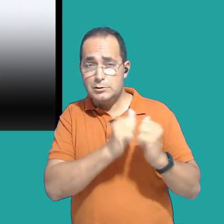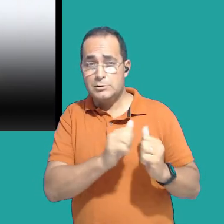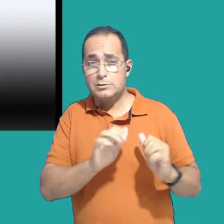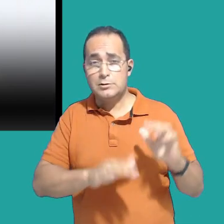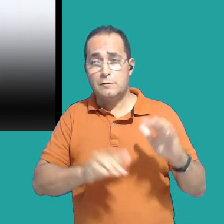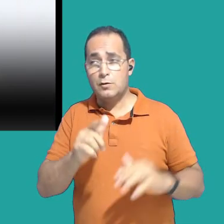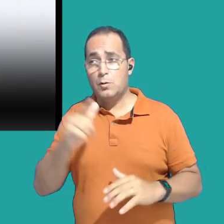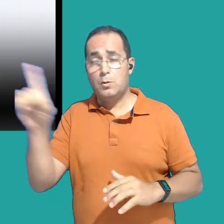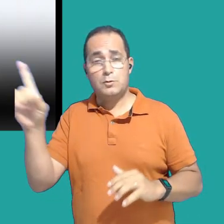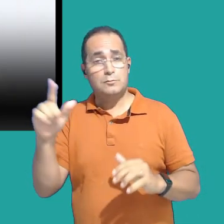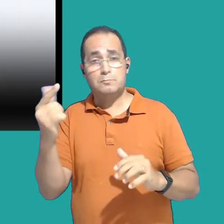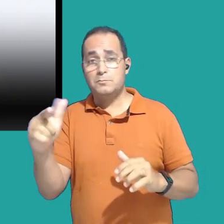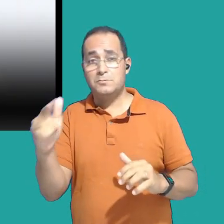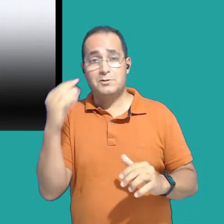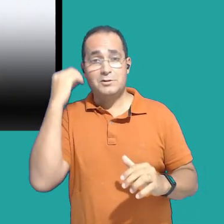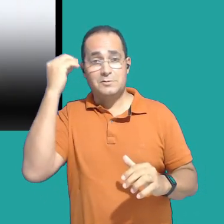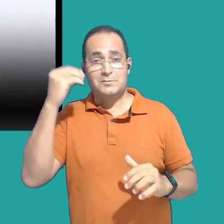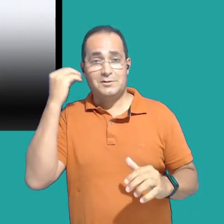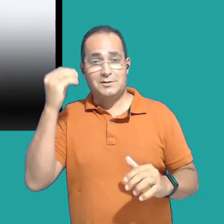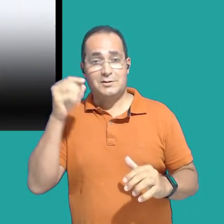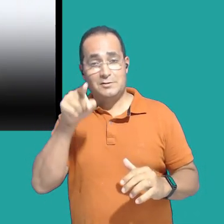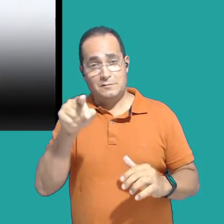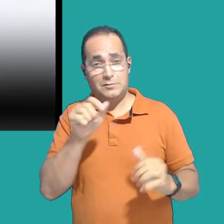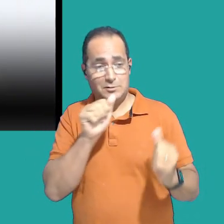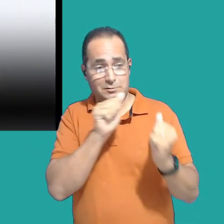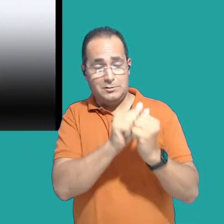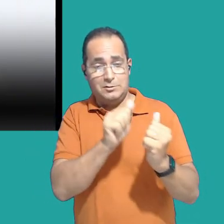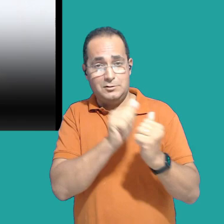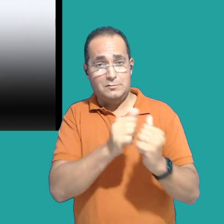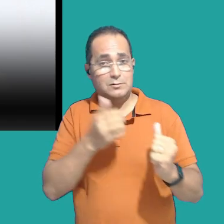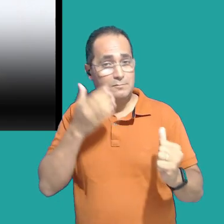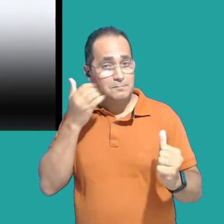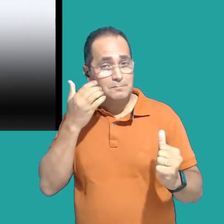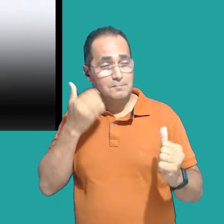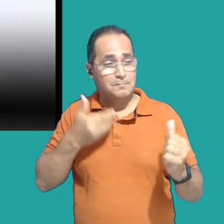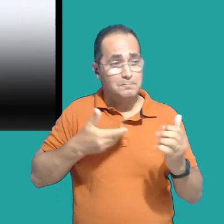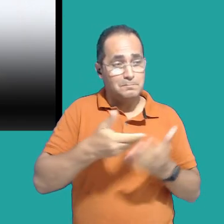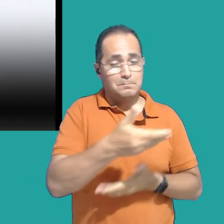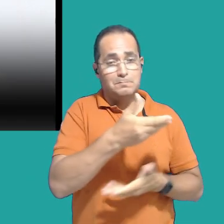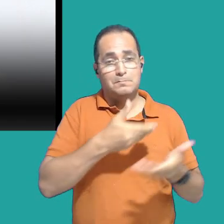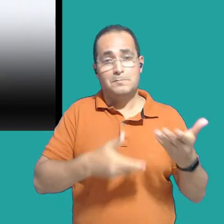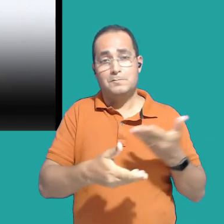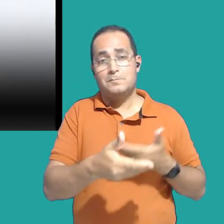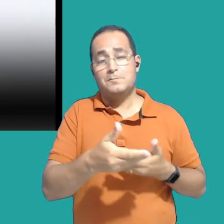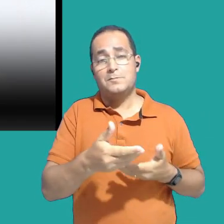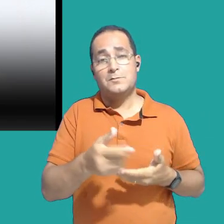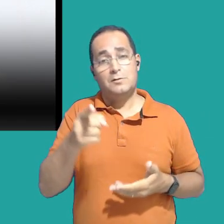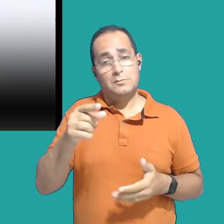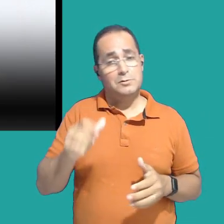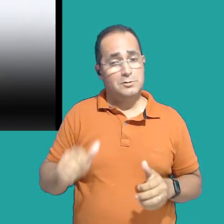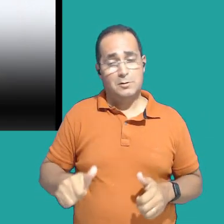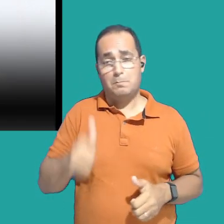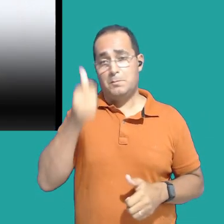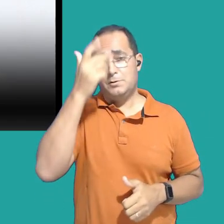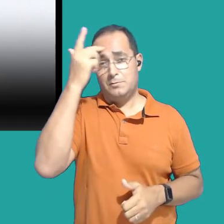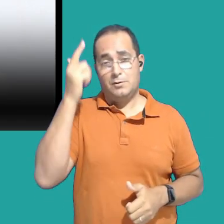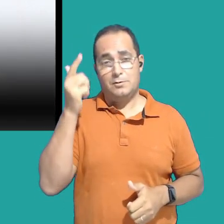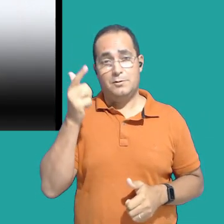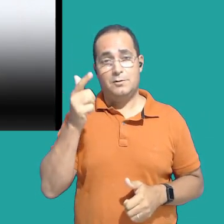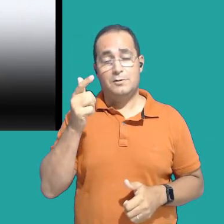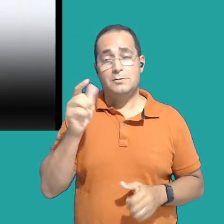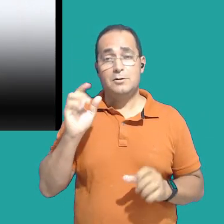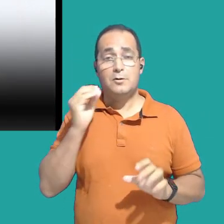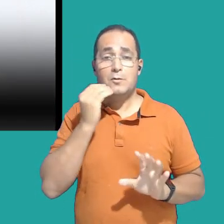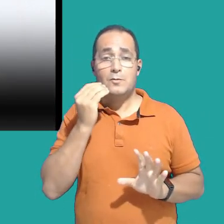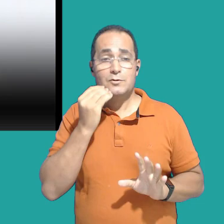uma vivência que talvez outras pessoas não tenham. E você vai se tornar, aprender e ter a oportunidade de se tornar um cidadão